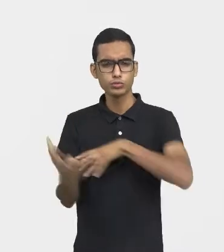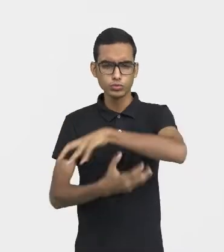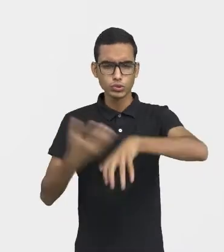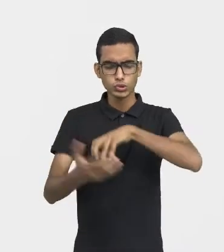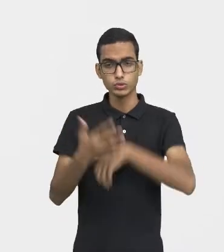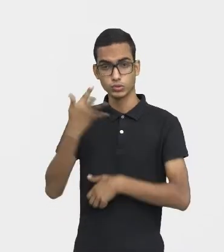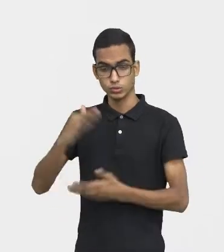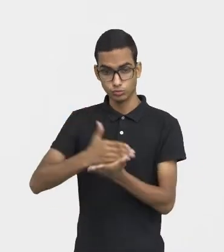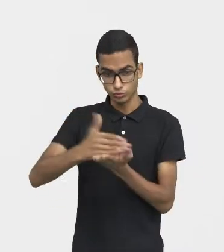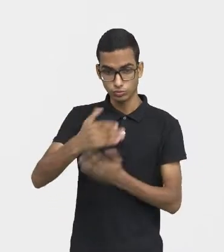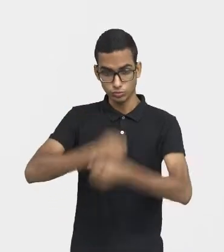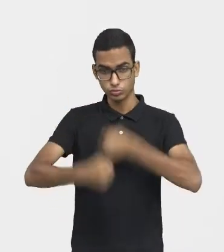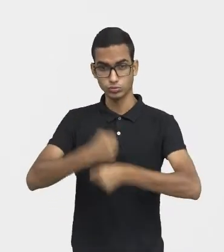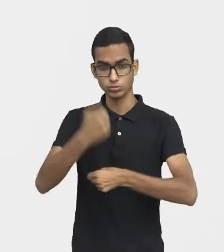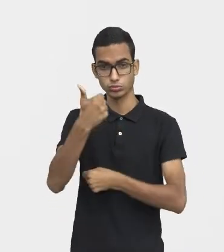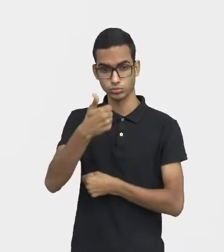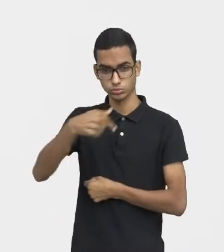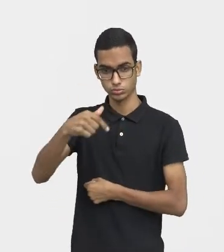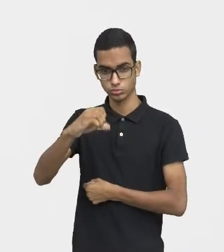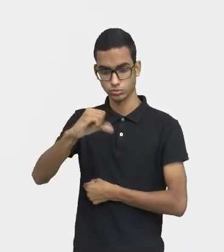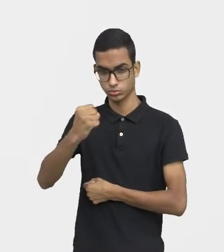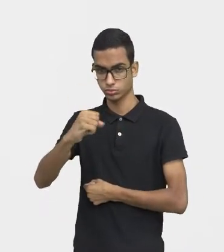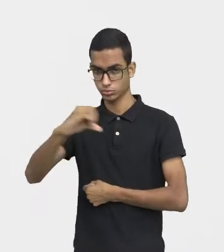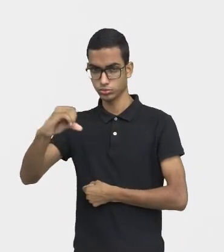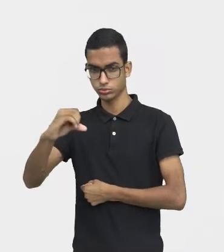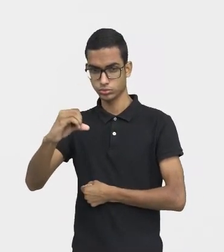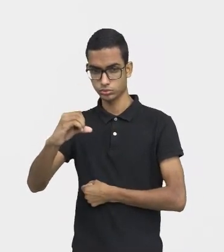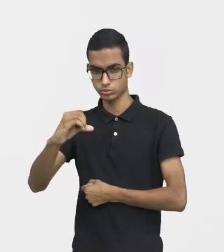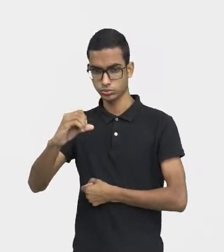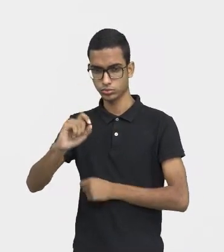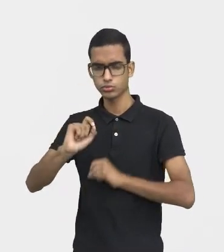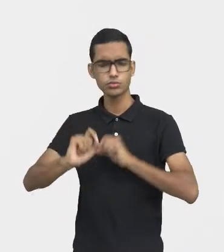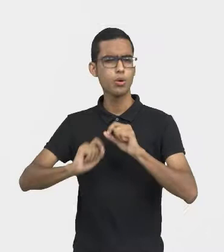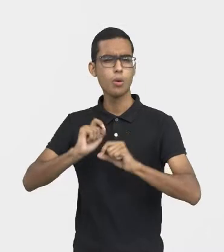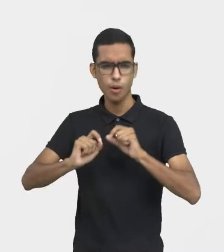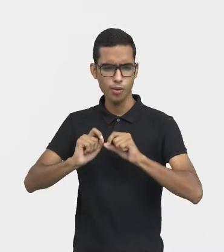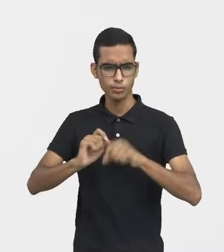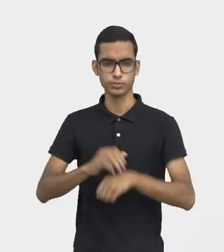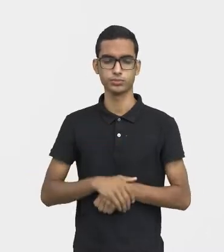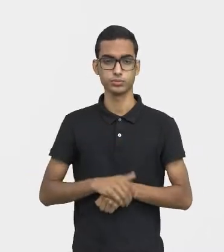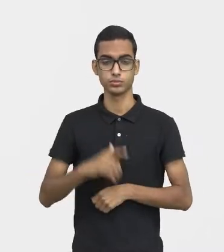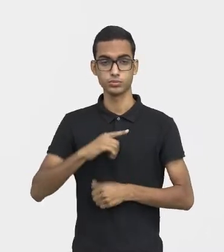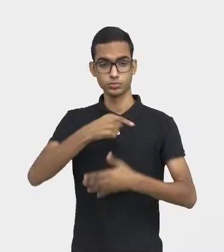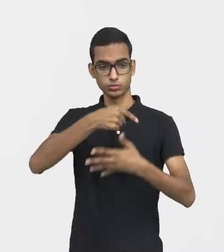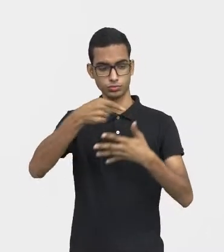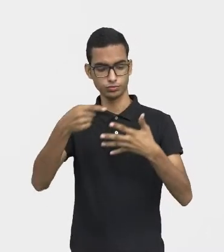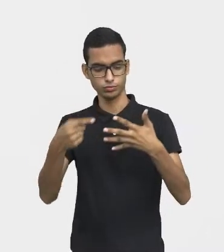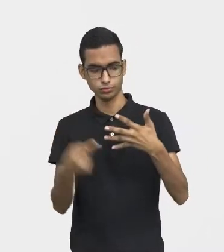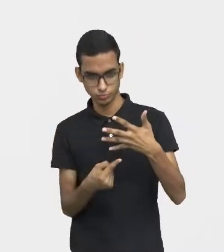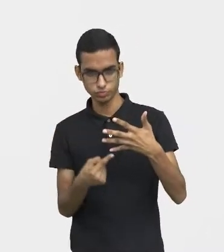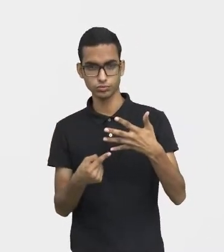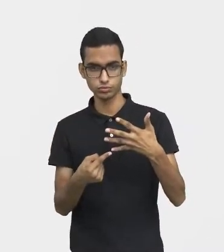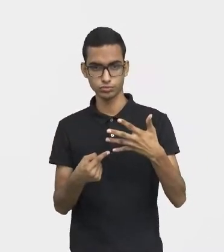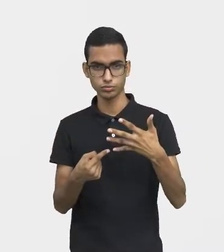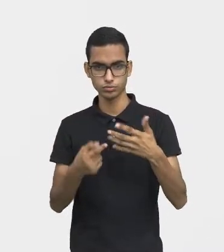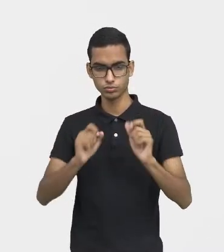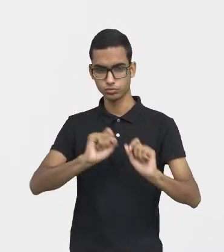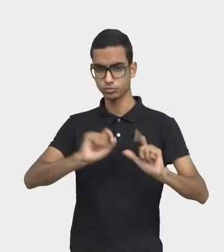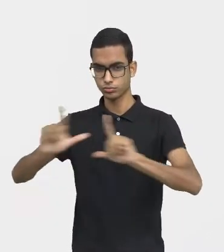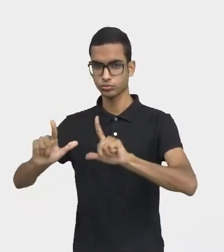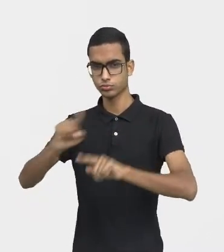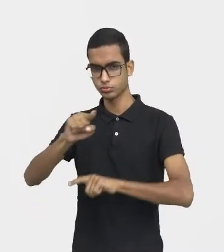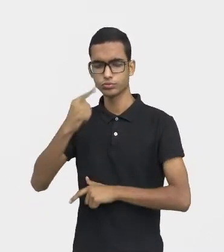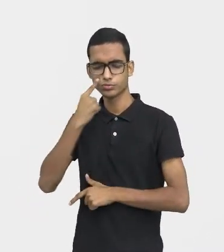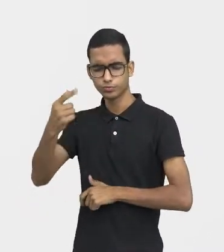em 1789, foi... Nós temos aí 5 alternativas, tá? Vamos deixar na tela para